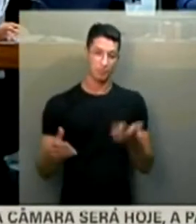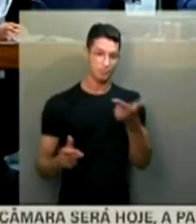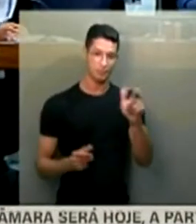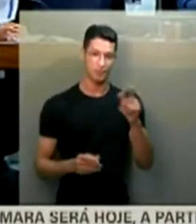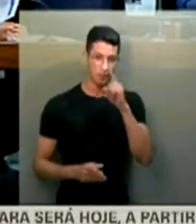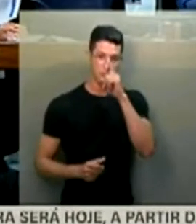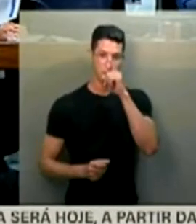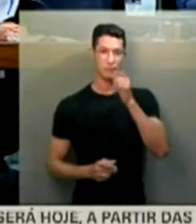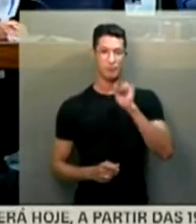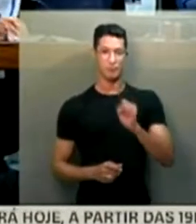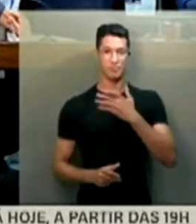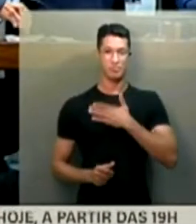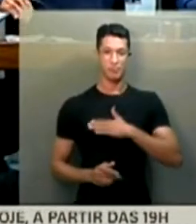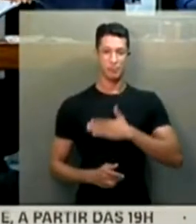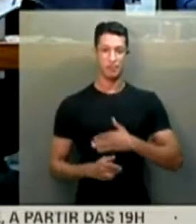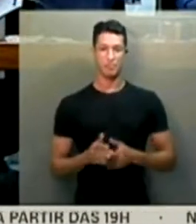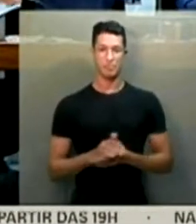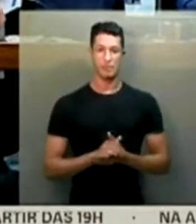ficar tranquilo.